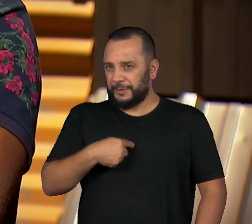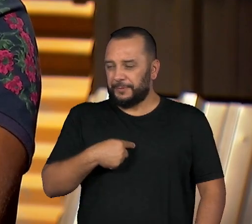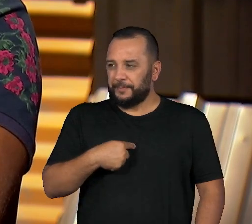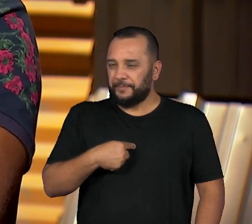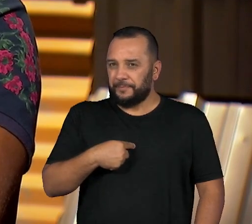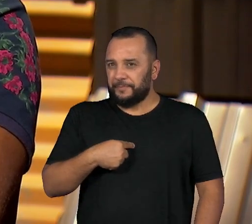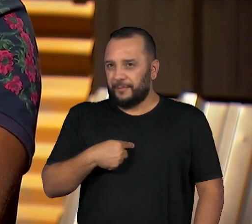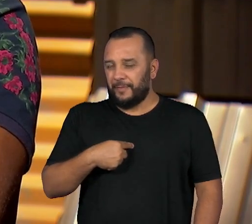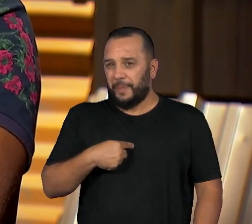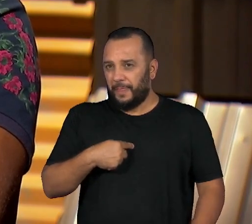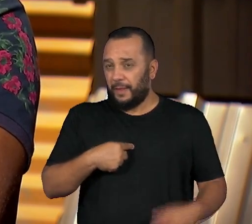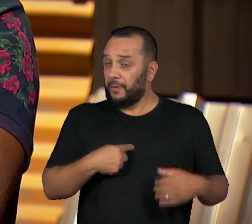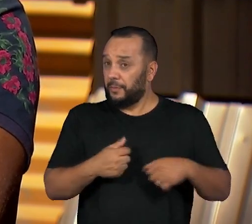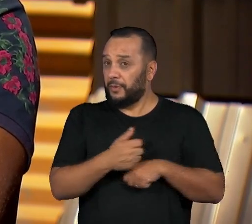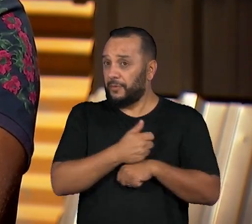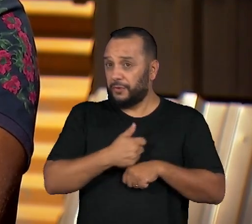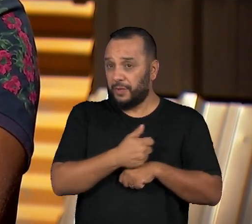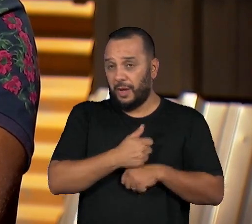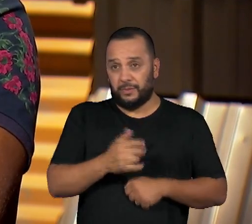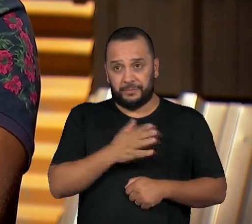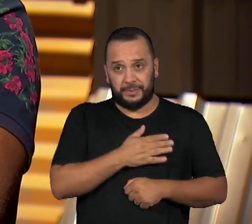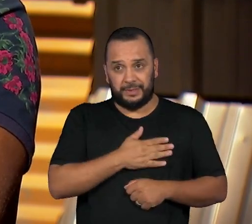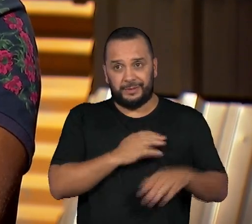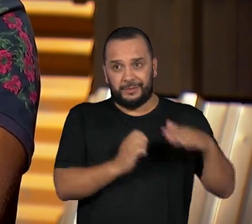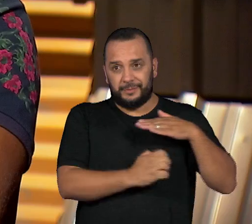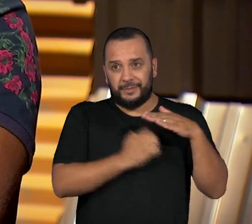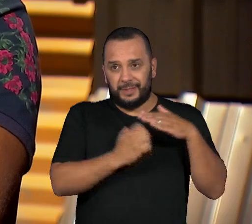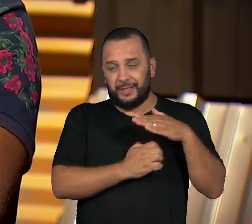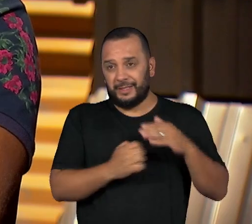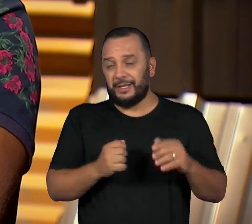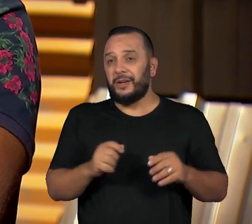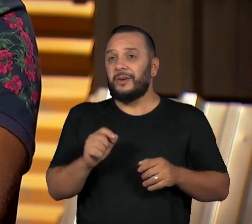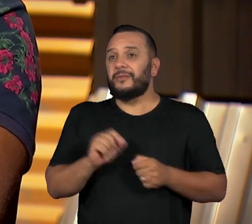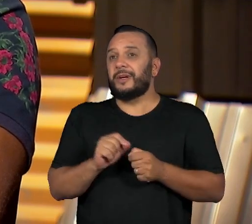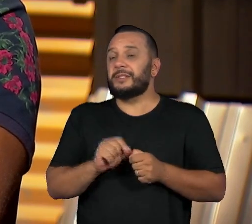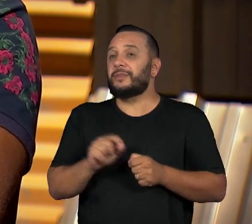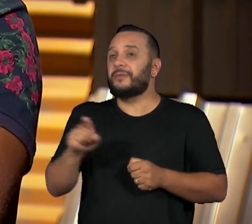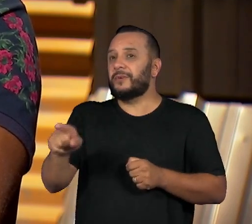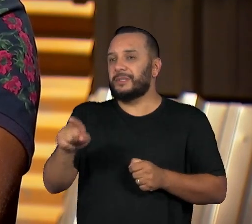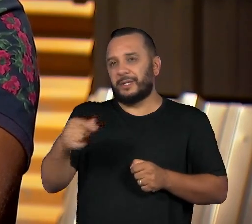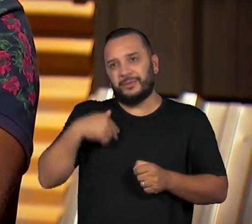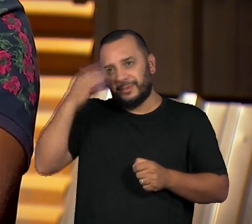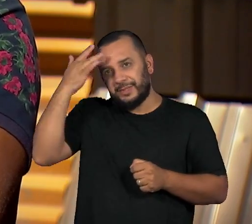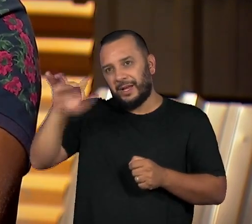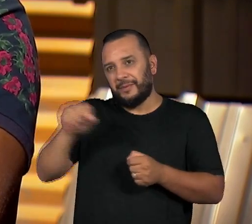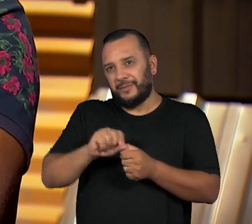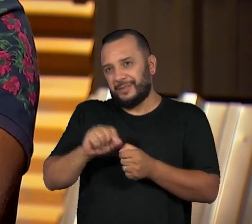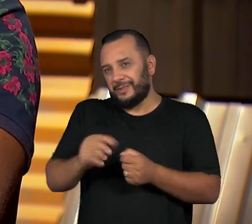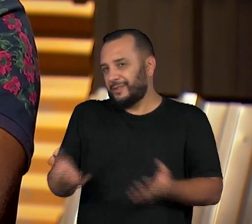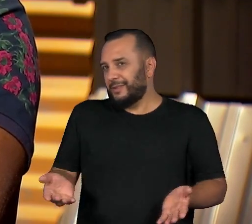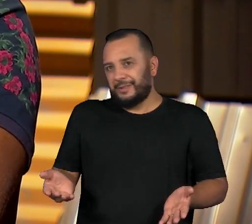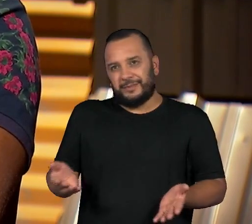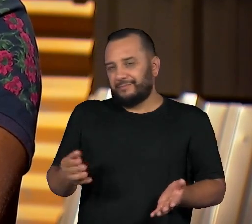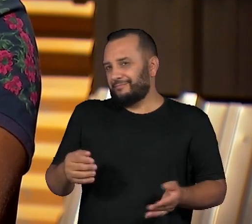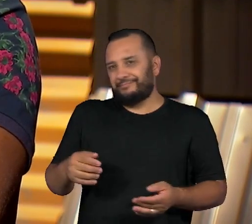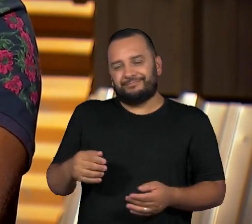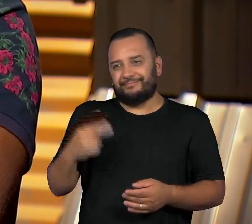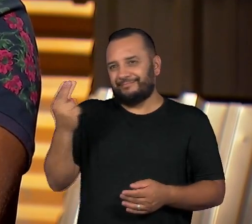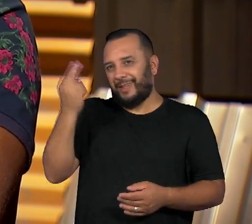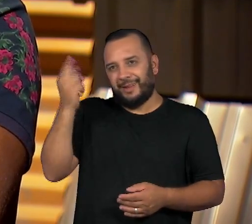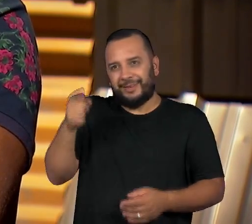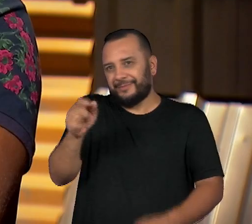minha especialidade, na minha empresa, faça o que você não sabe fazer, porque não vai dar certo.